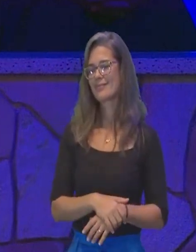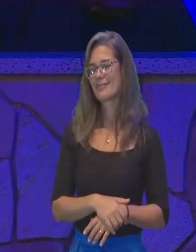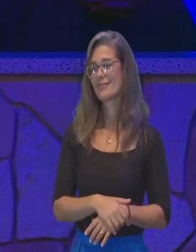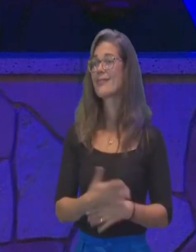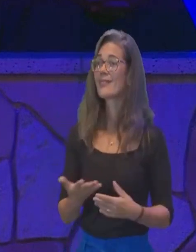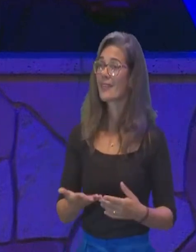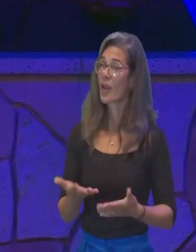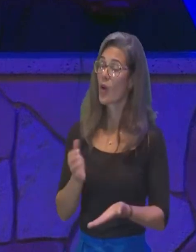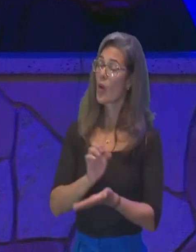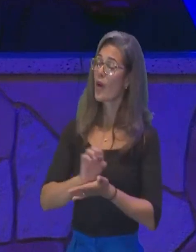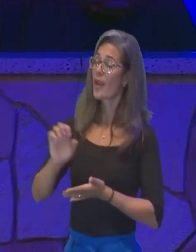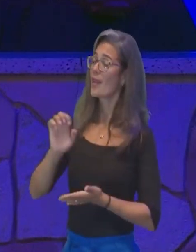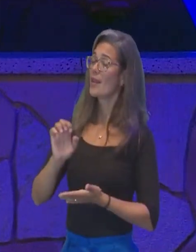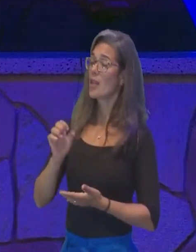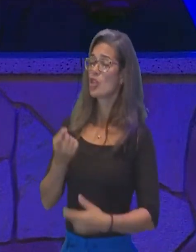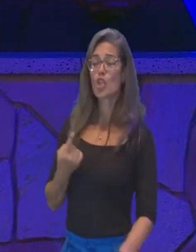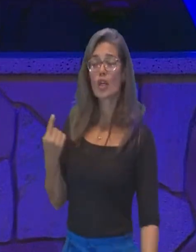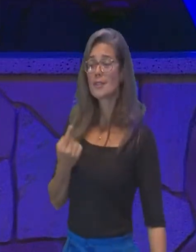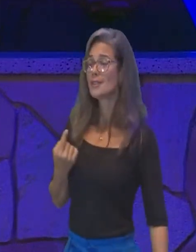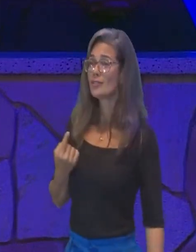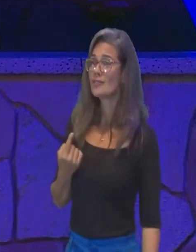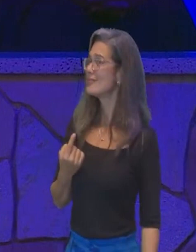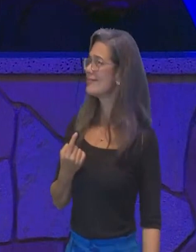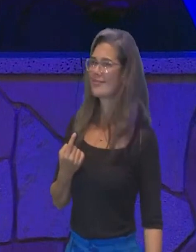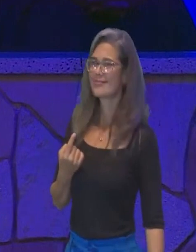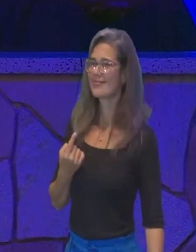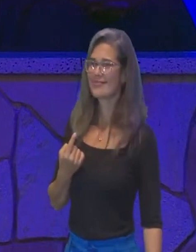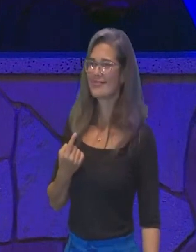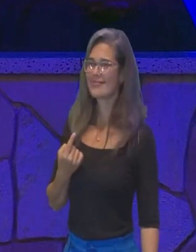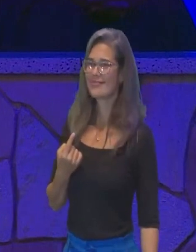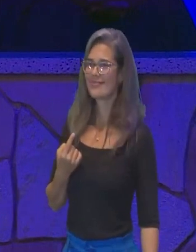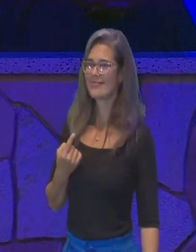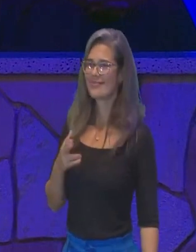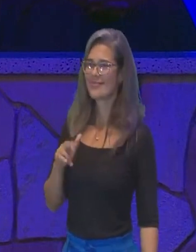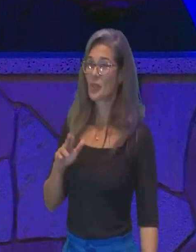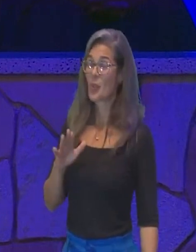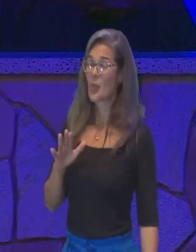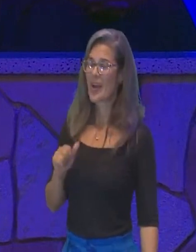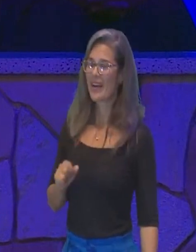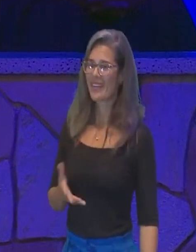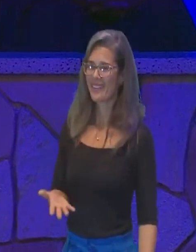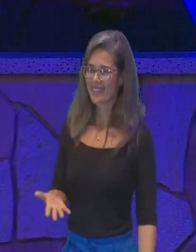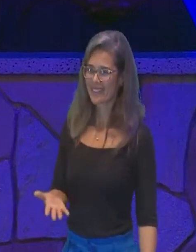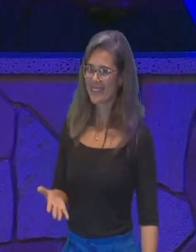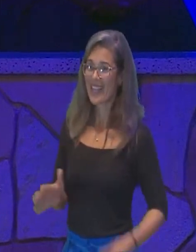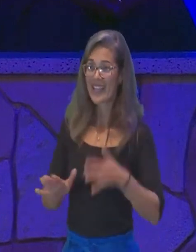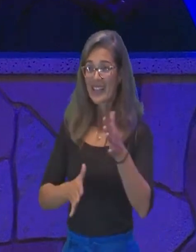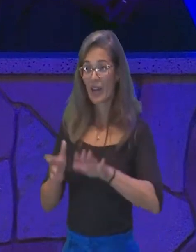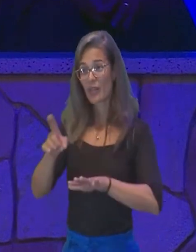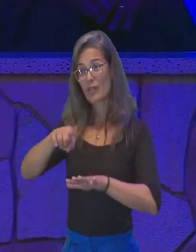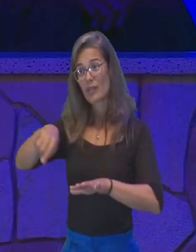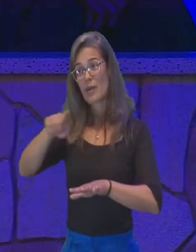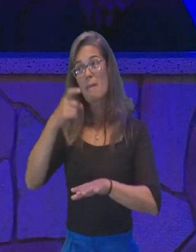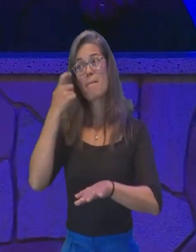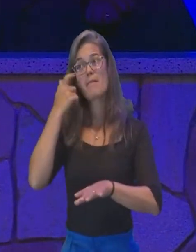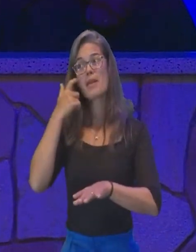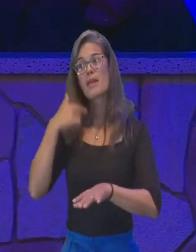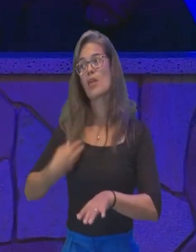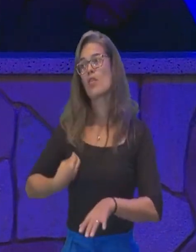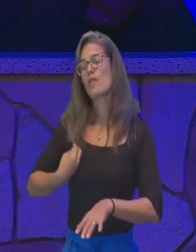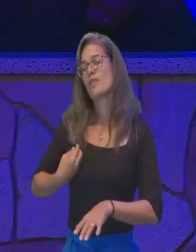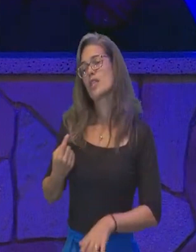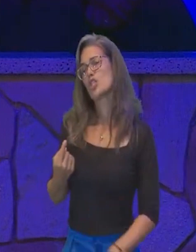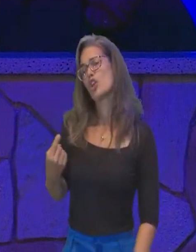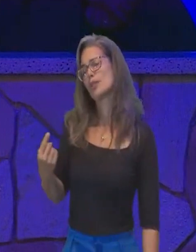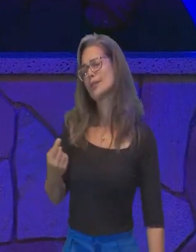só. O profeta não estava só. Talvez você pense neste momento da sua vida que você está só,